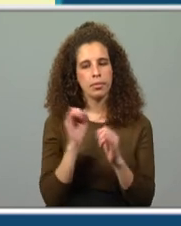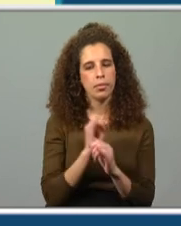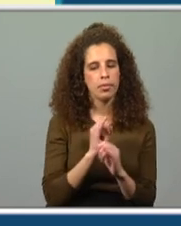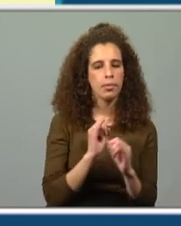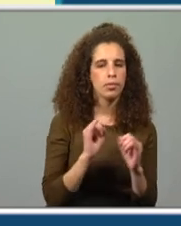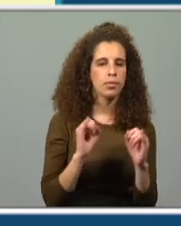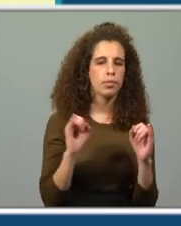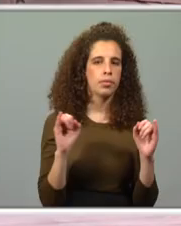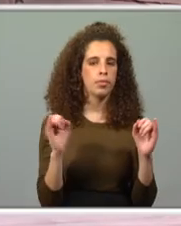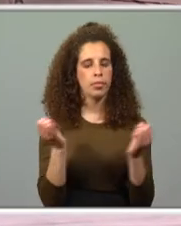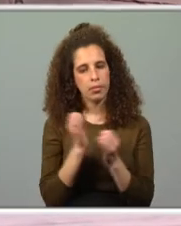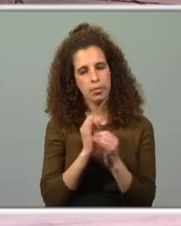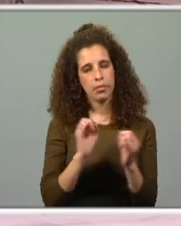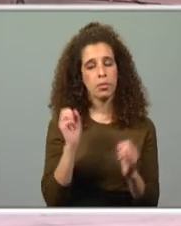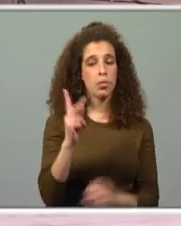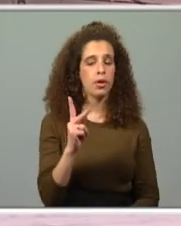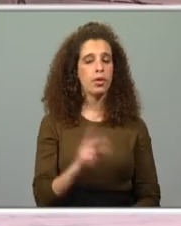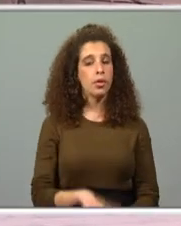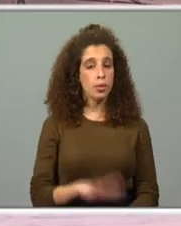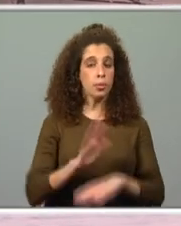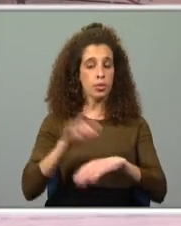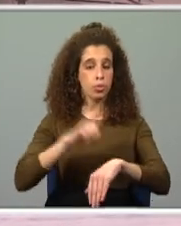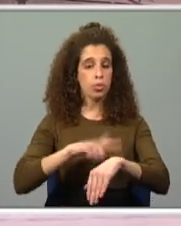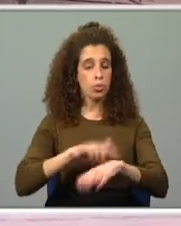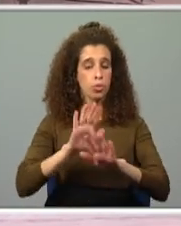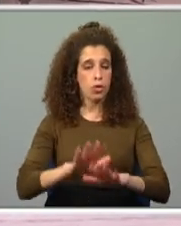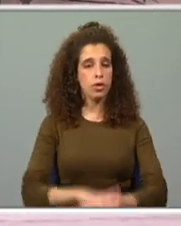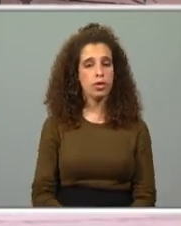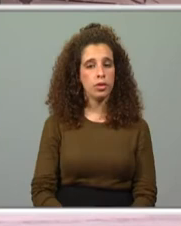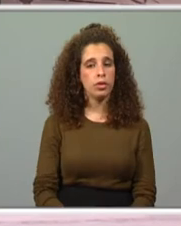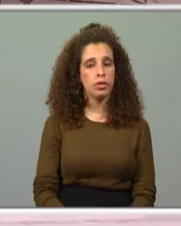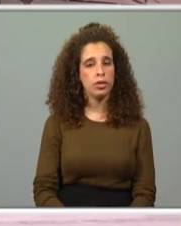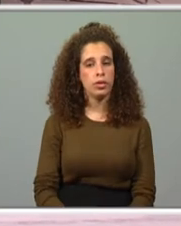Ok, por uma questão de tempo, vou parar aqui.